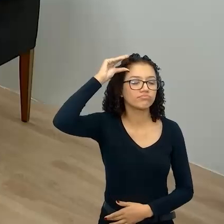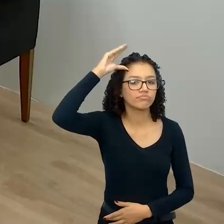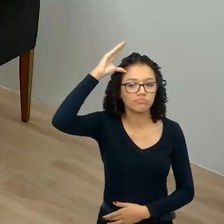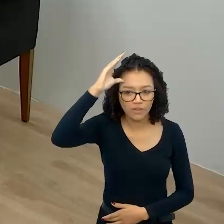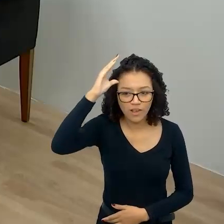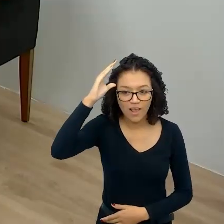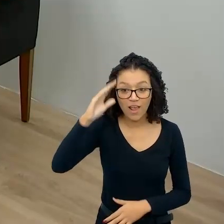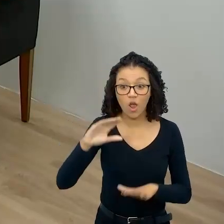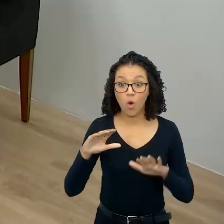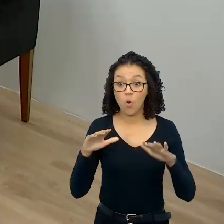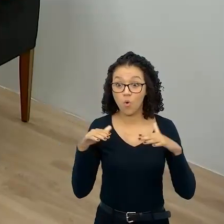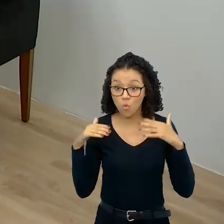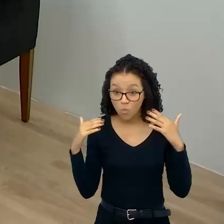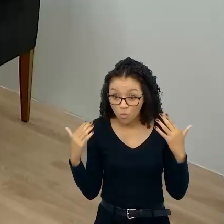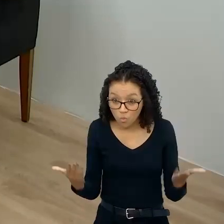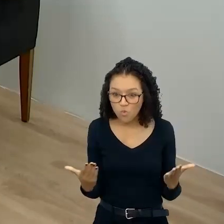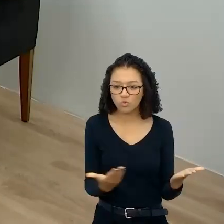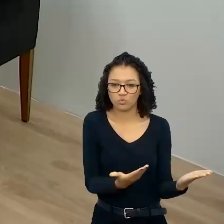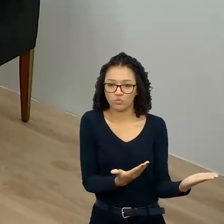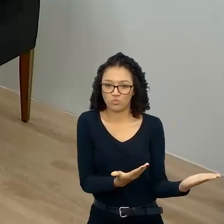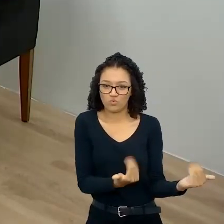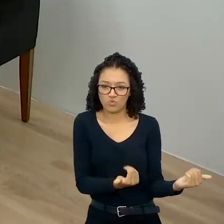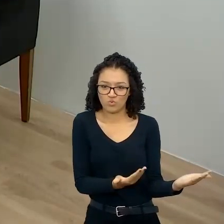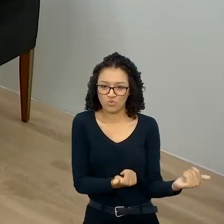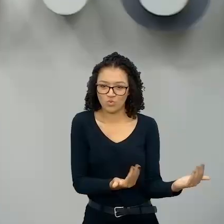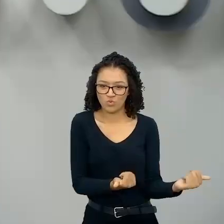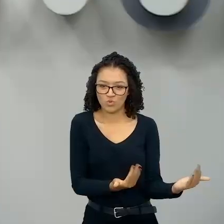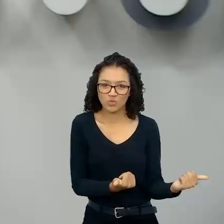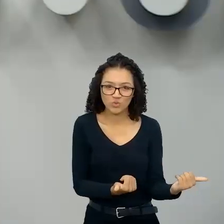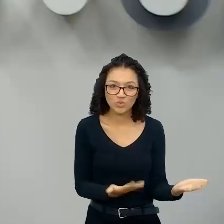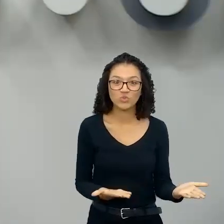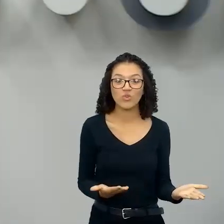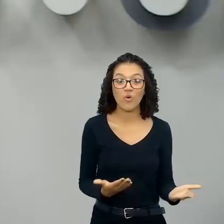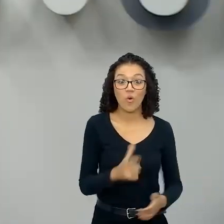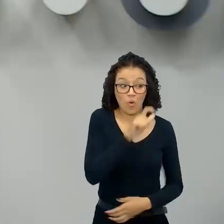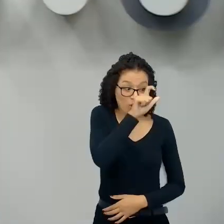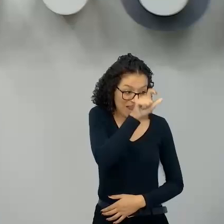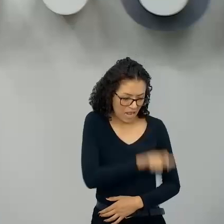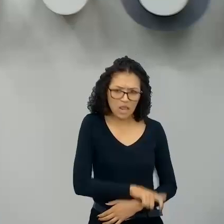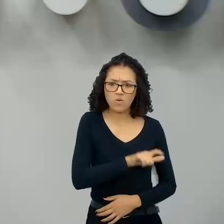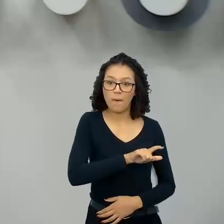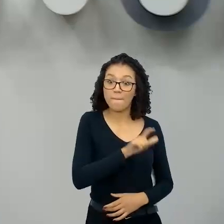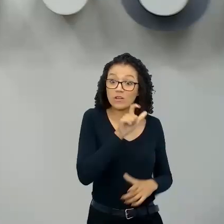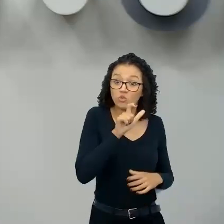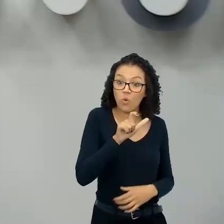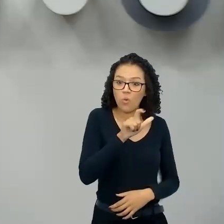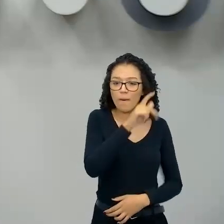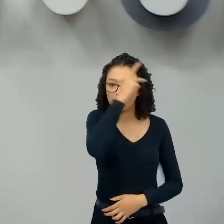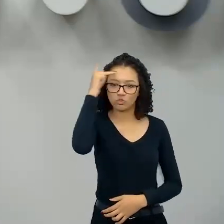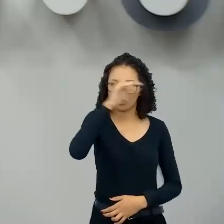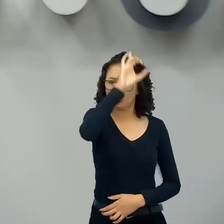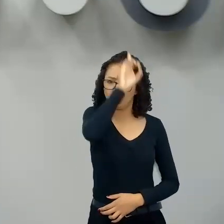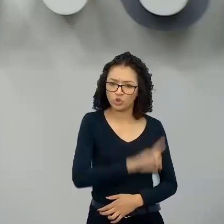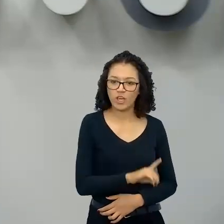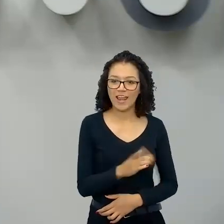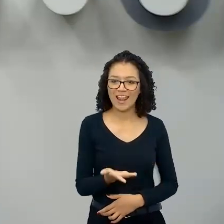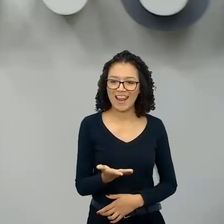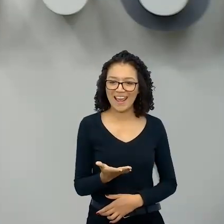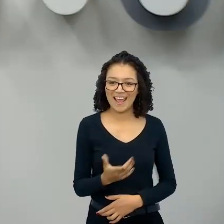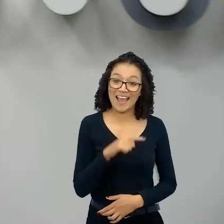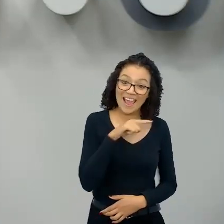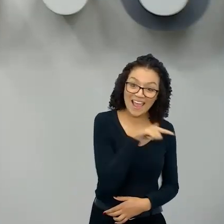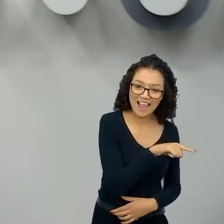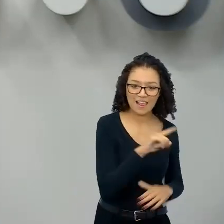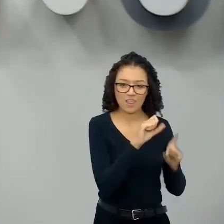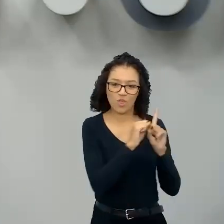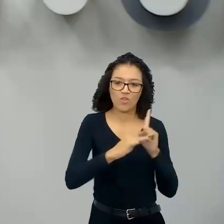tratar esse jovem, essa criança ali nos anos iniciais, como um sujeito de direito, faz com que ele se compreenda dentro da